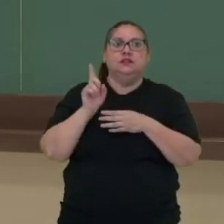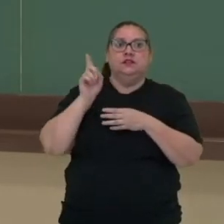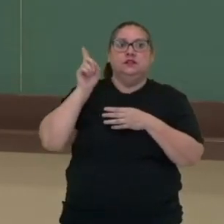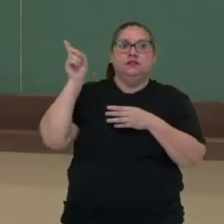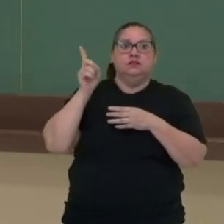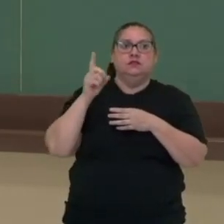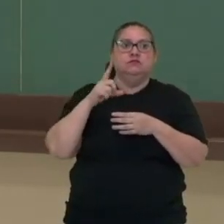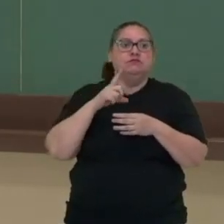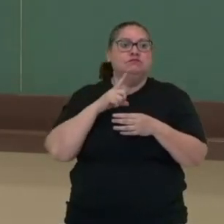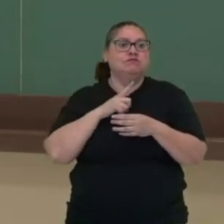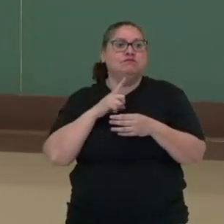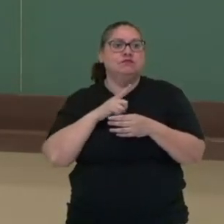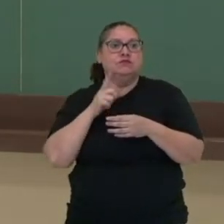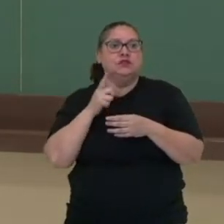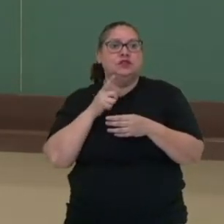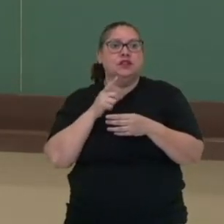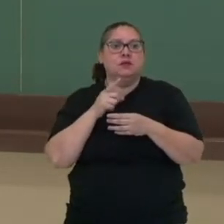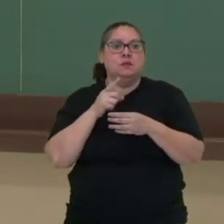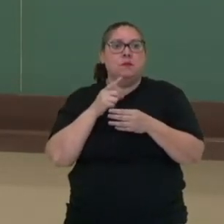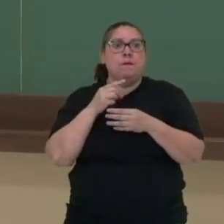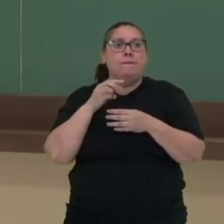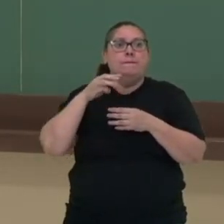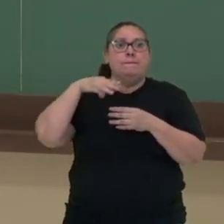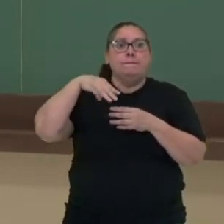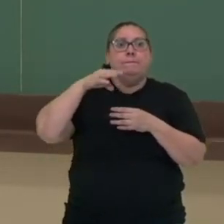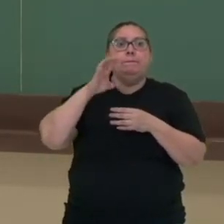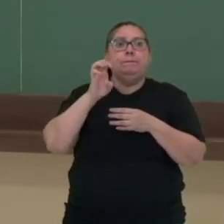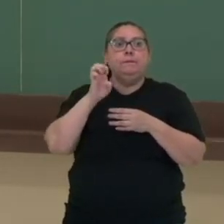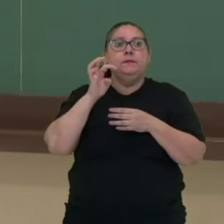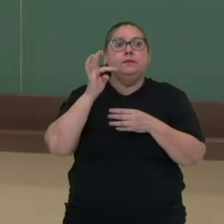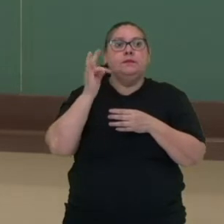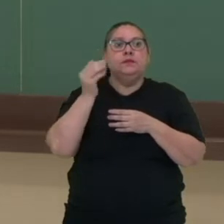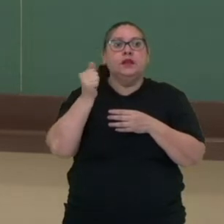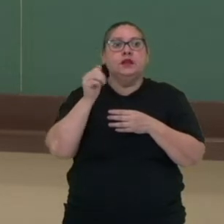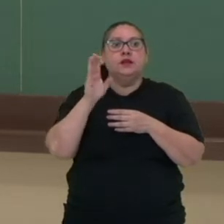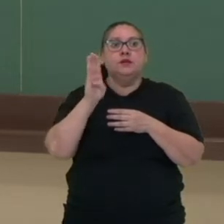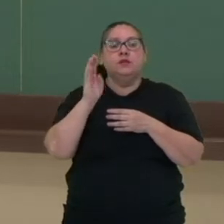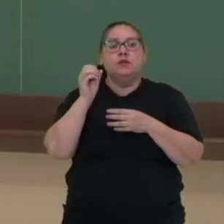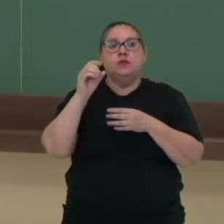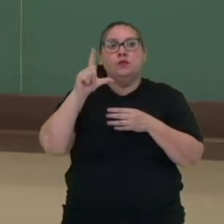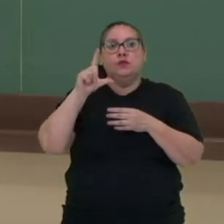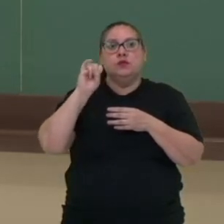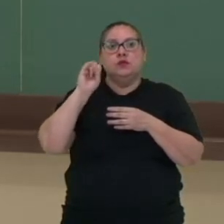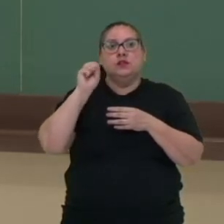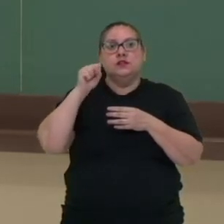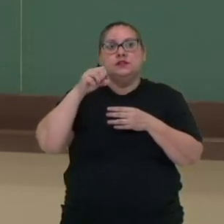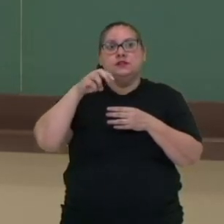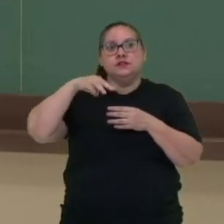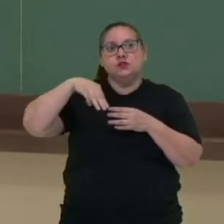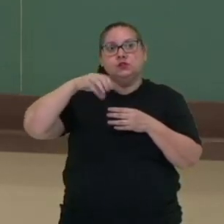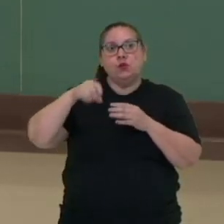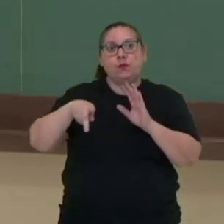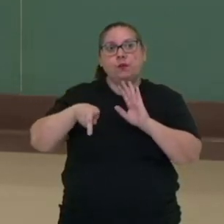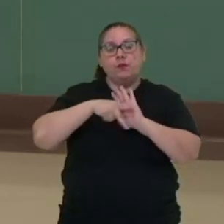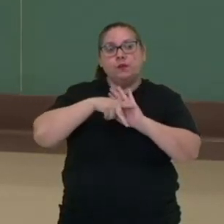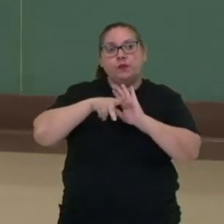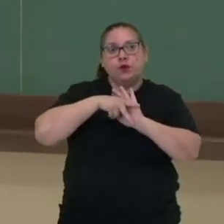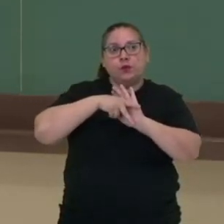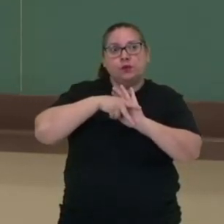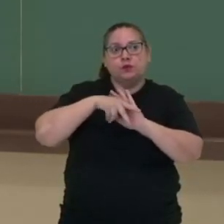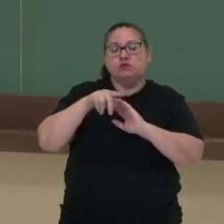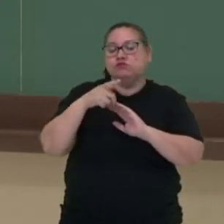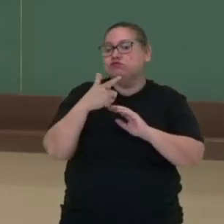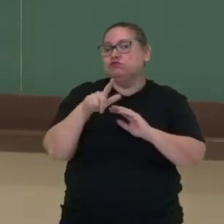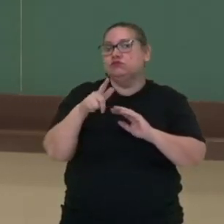Não possuem metabolismo próprio, então não tem célula e também não possui